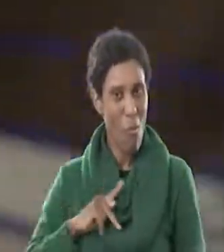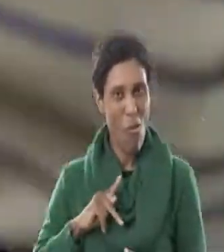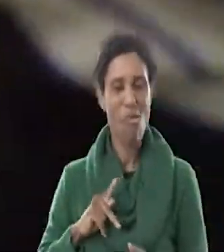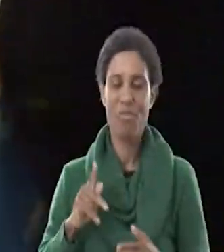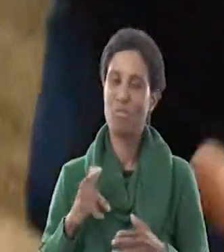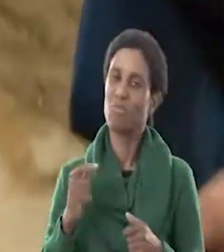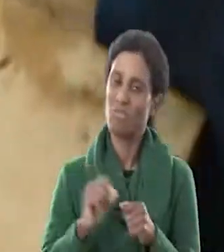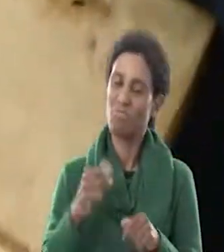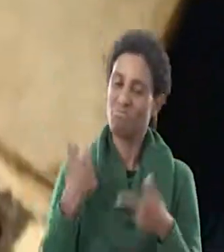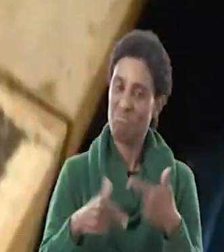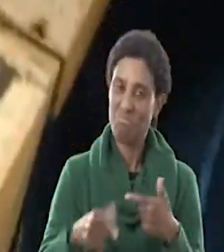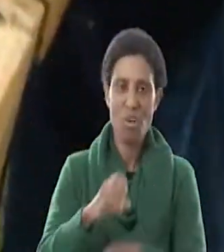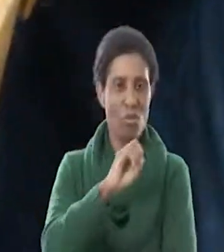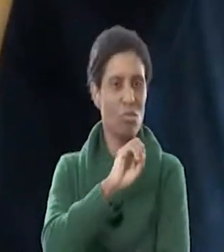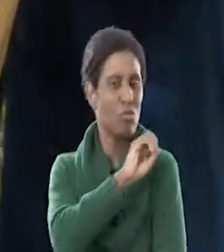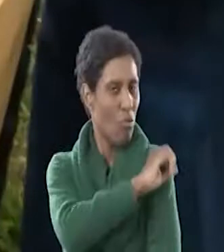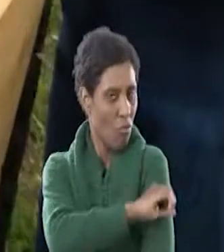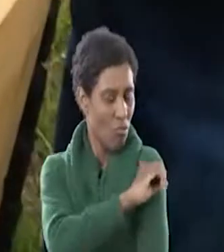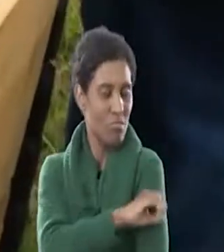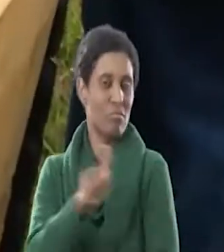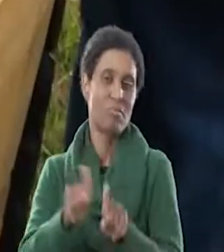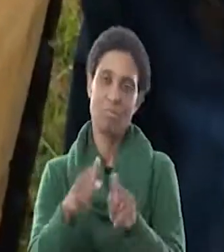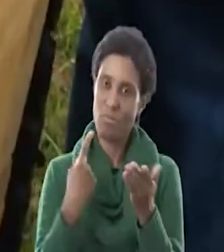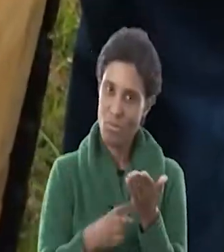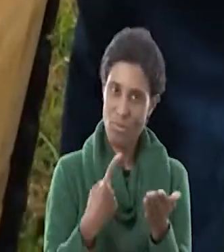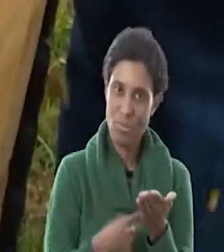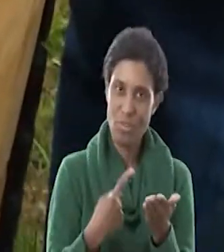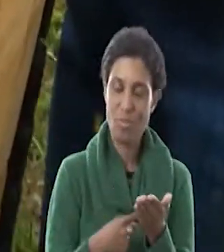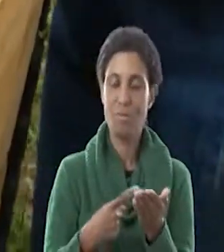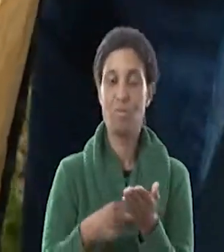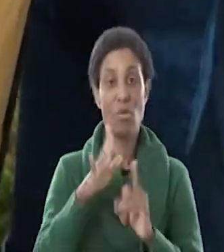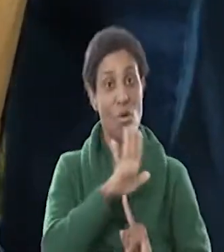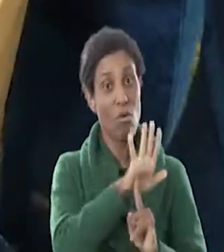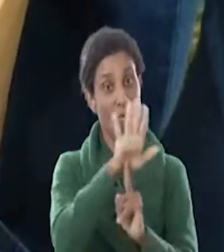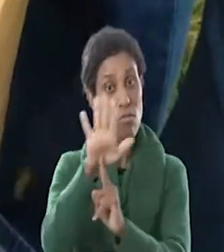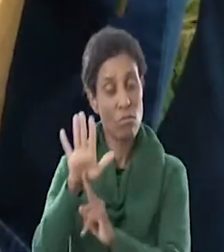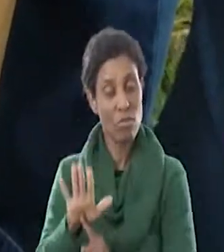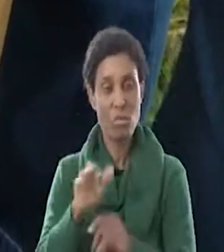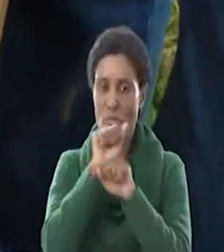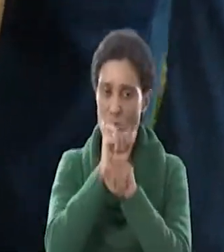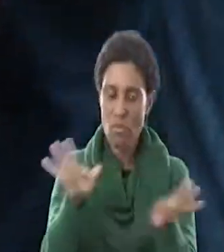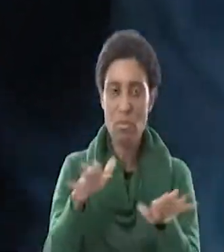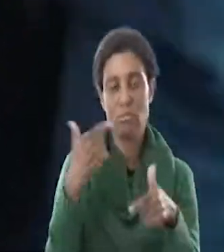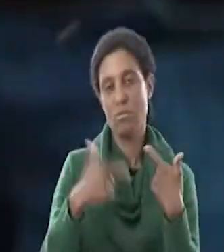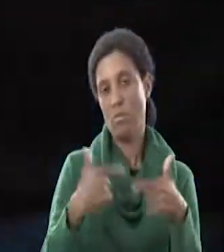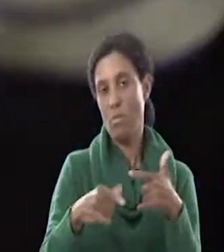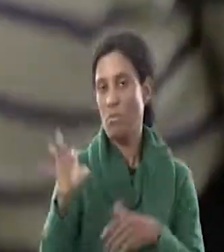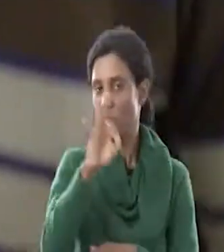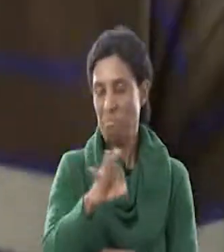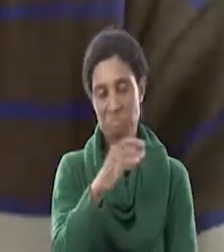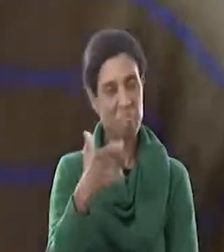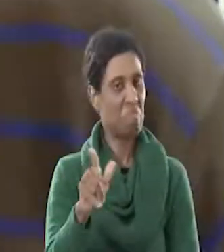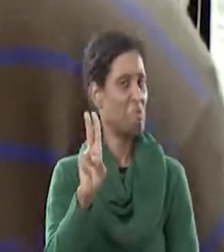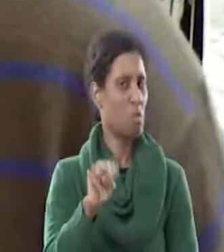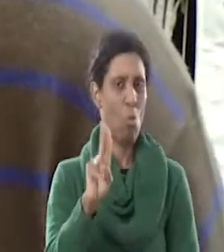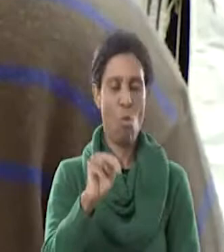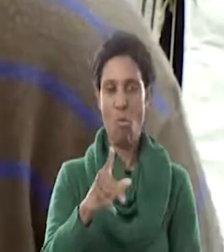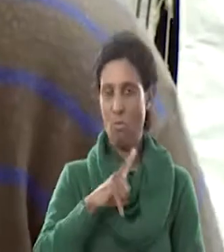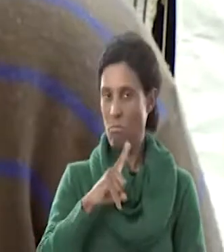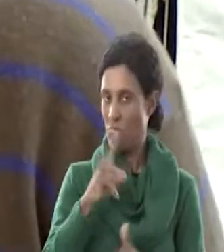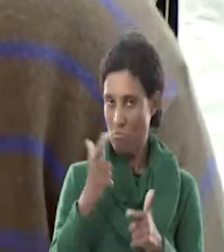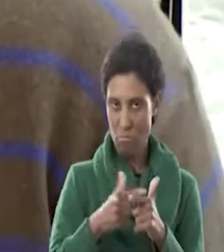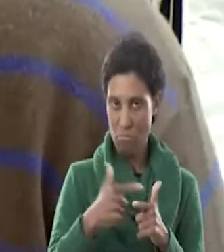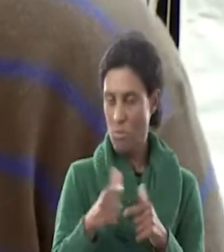faz bastante trabalhos de oficinas, a gente marca, né? E divulga o trabalho das abelhas nativas, né? Sem um